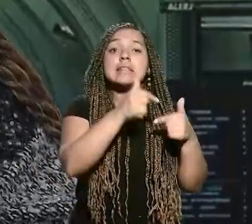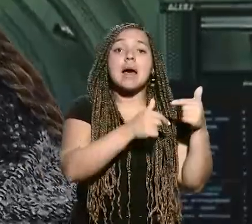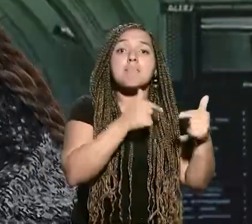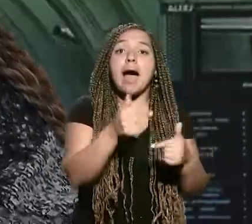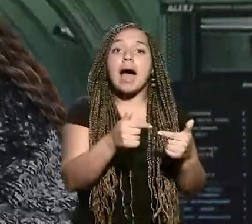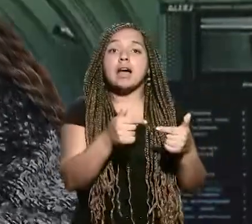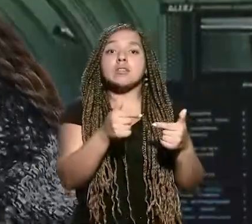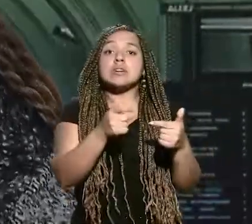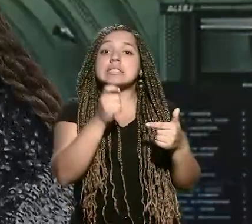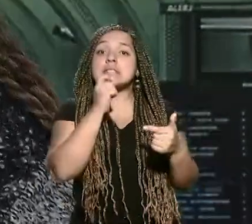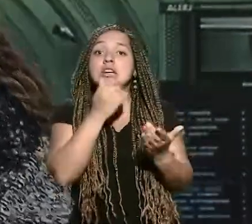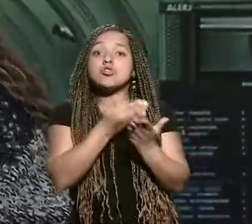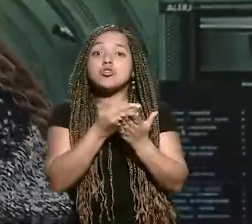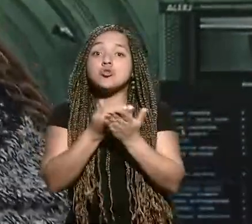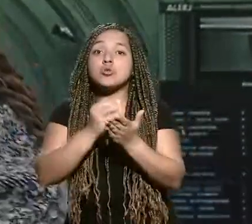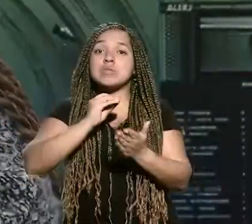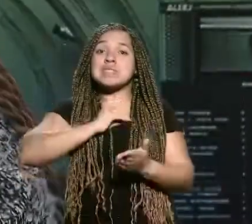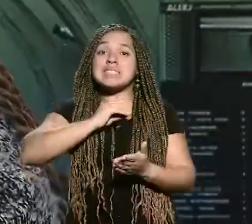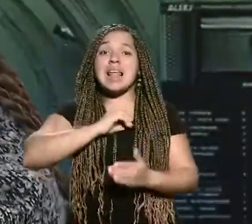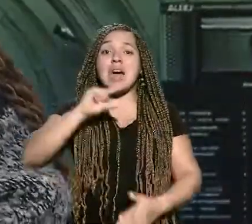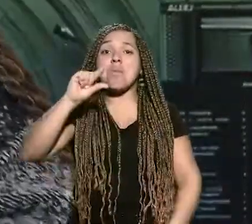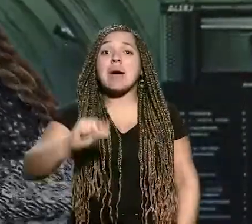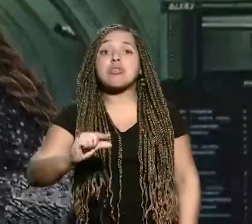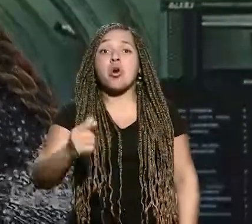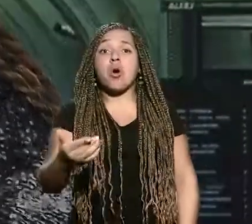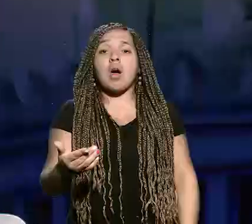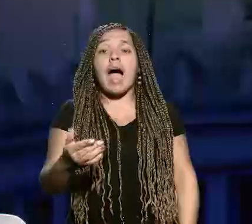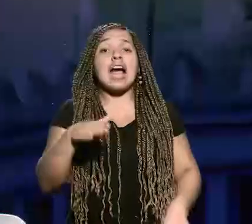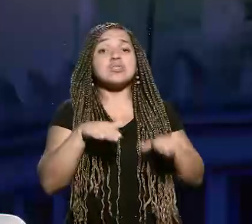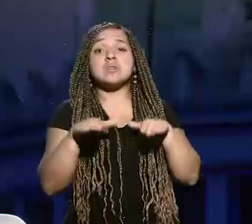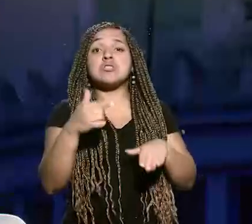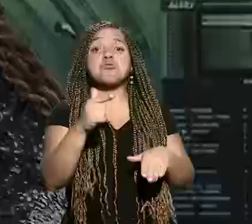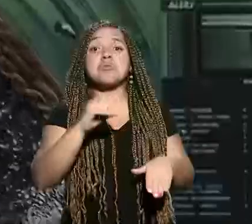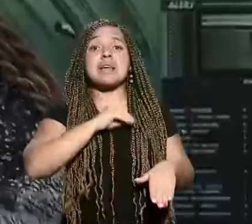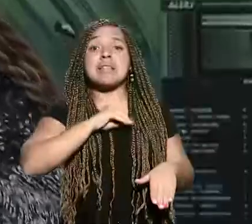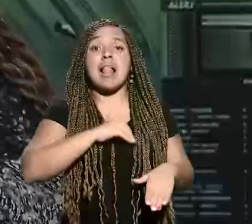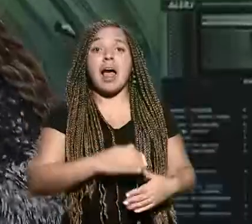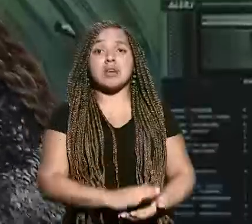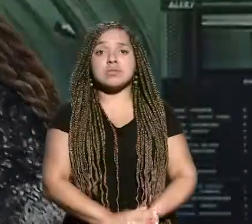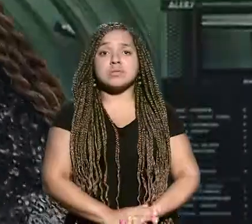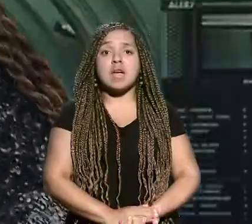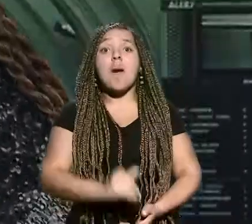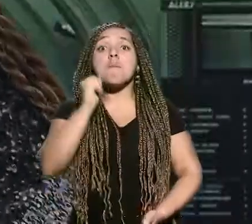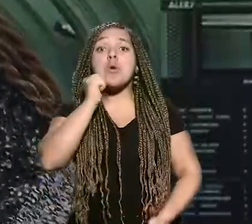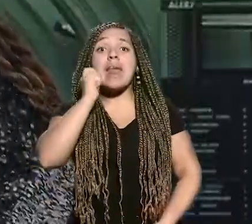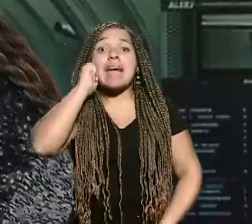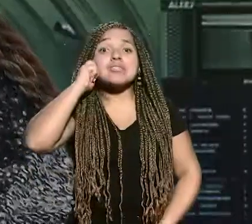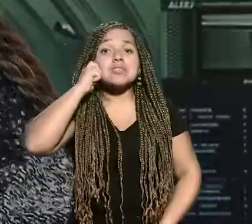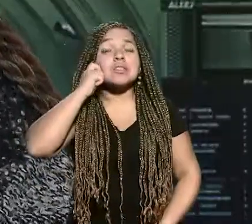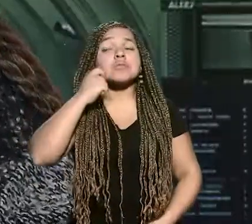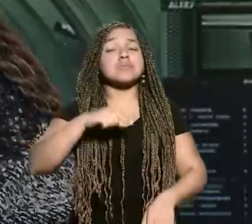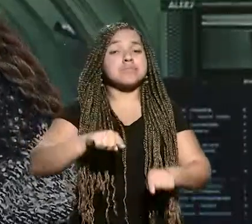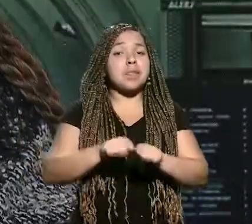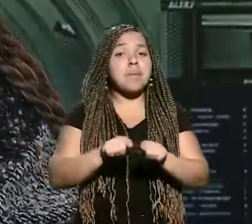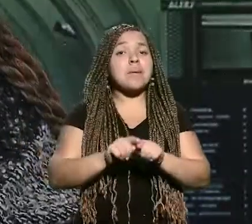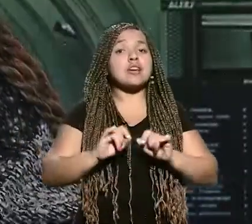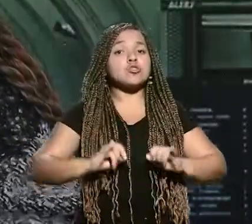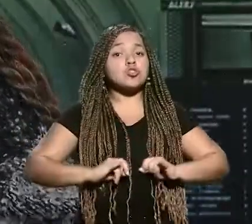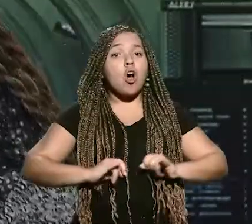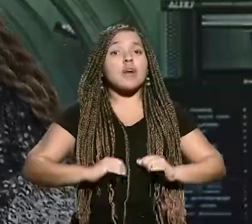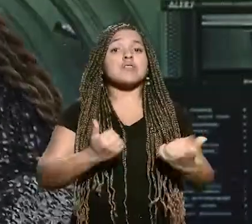né? E poderia até dizer um momento de retrocessos nessa questão, né? A